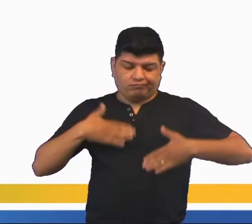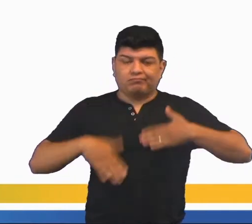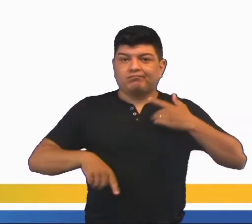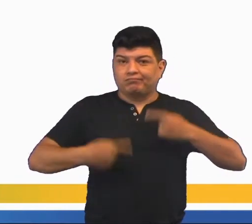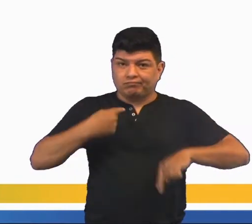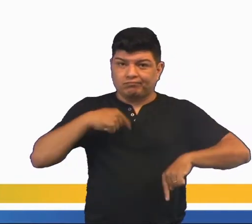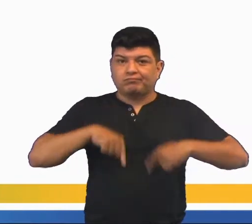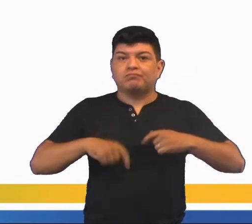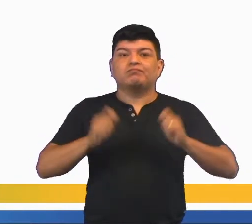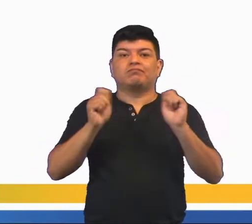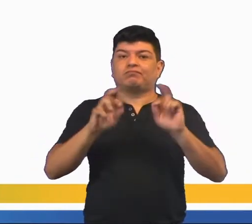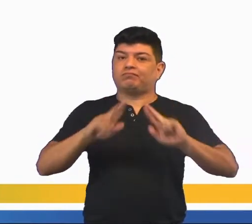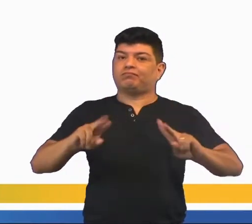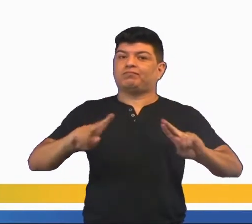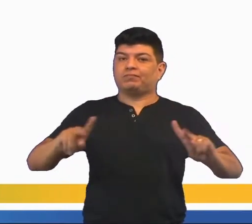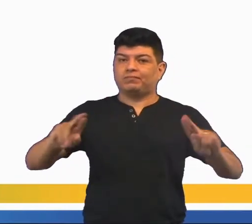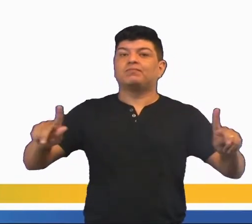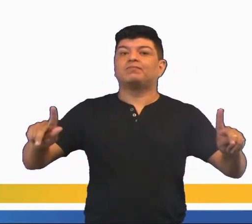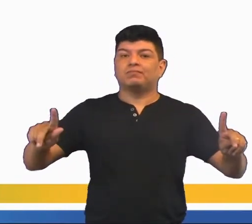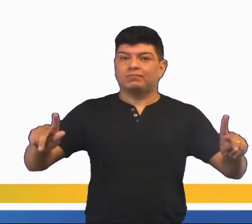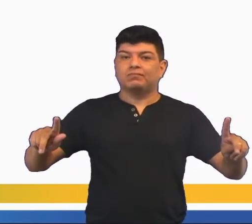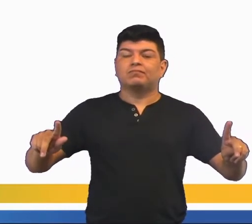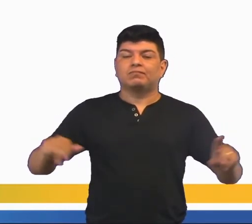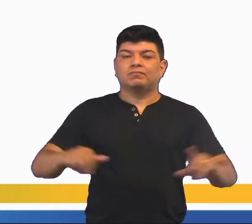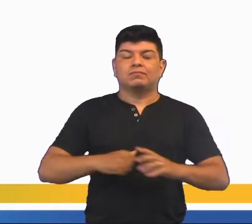vai estar um pouco diferente.